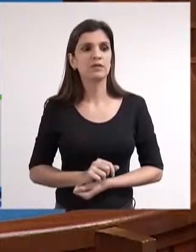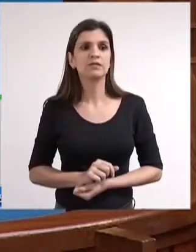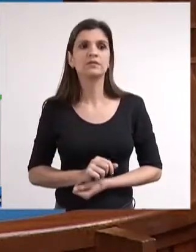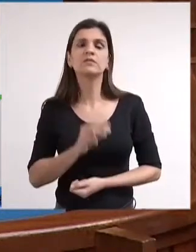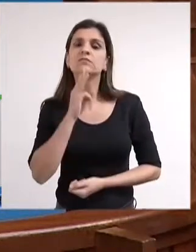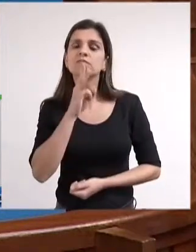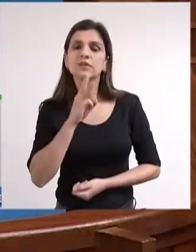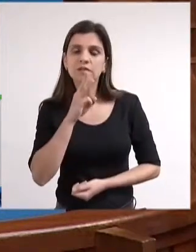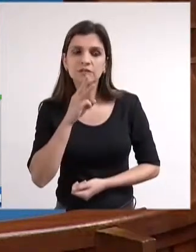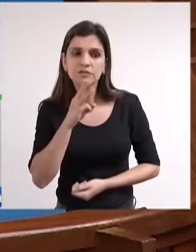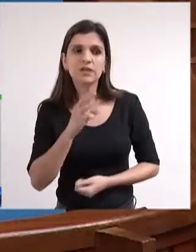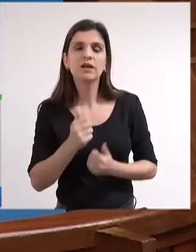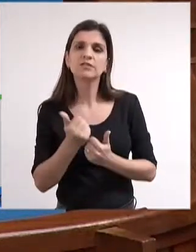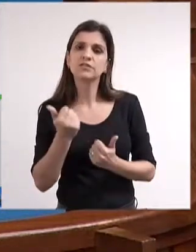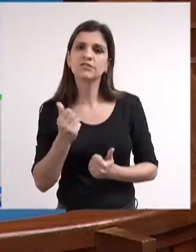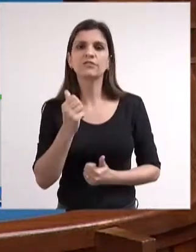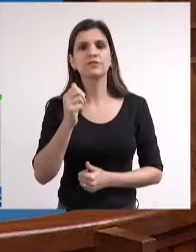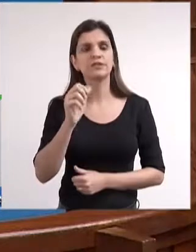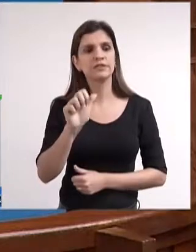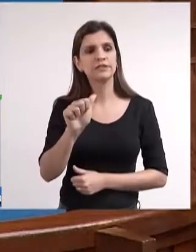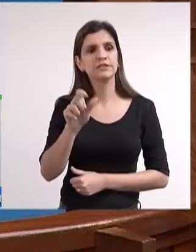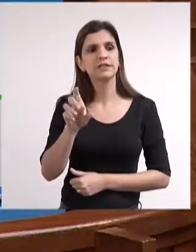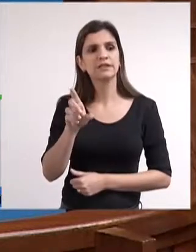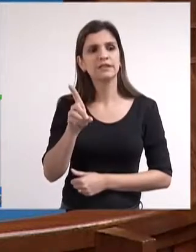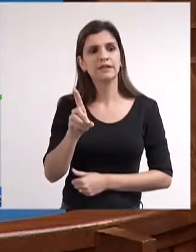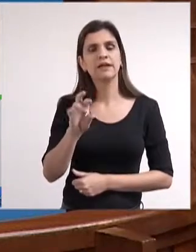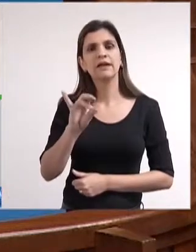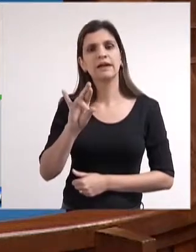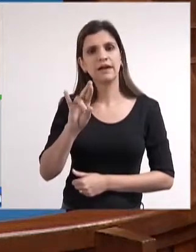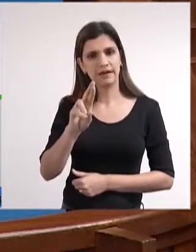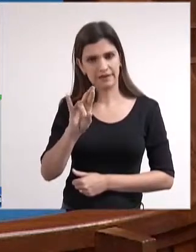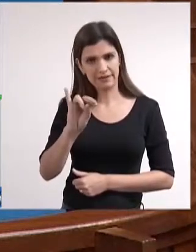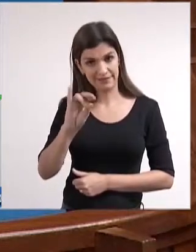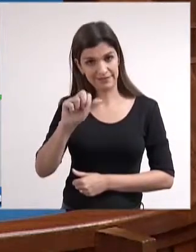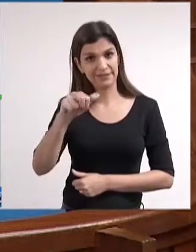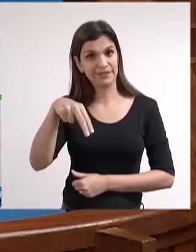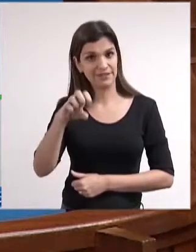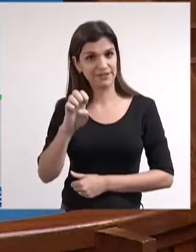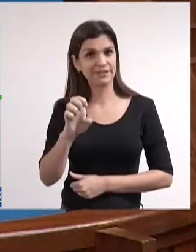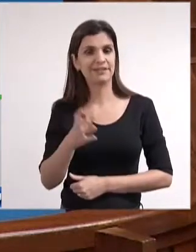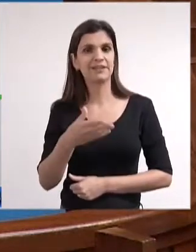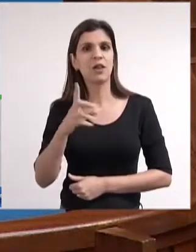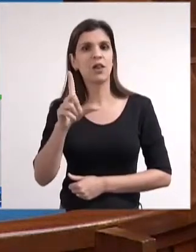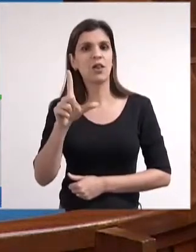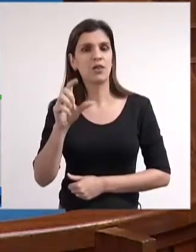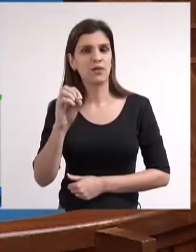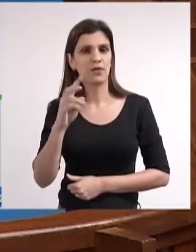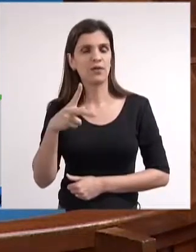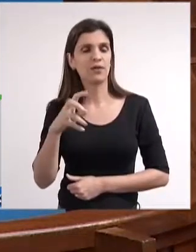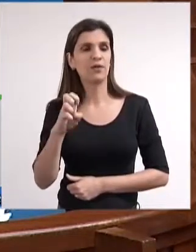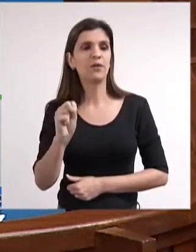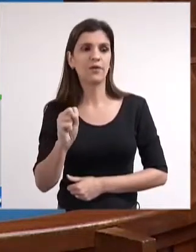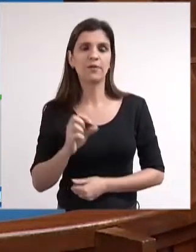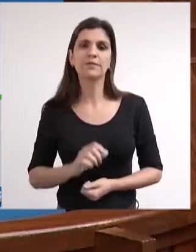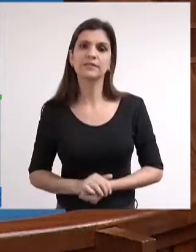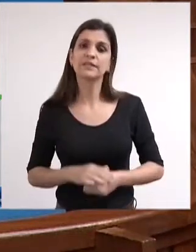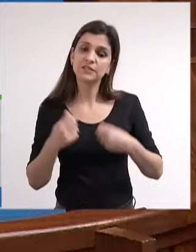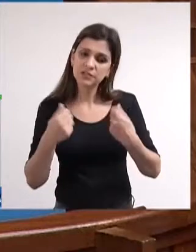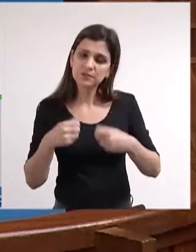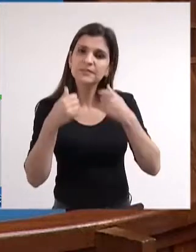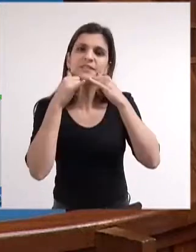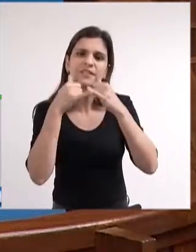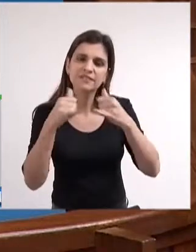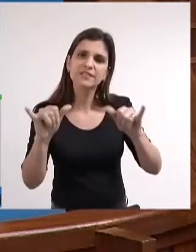passado por dificuldade também para administrar. Mas as coisas boas, quando acontecem, nós não podemos deixar de aqui